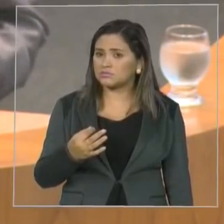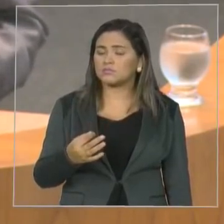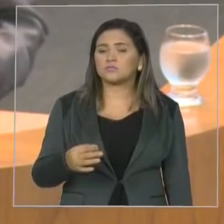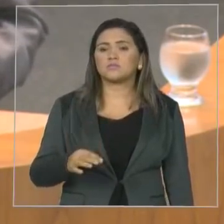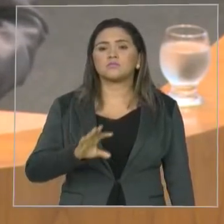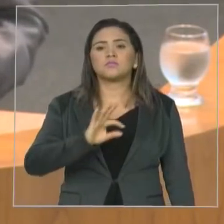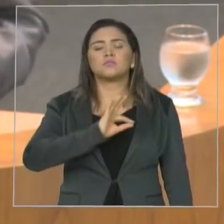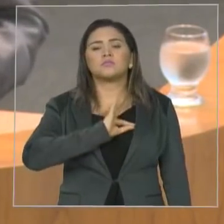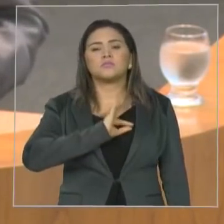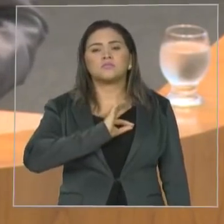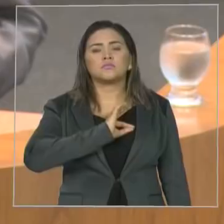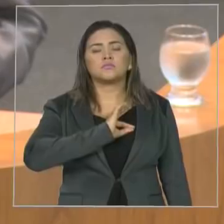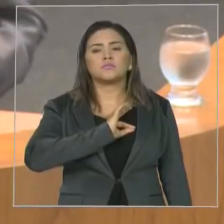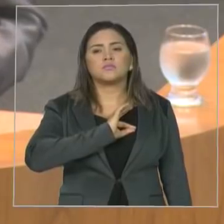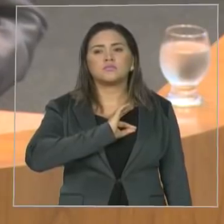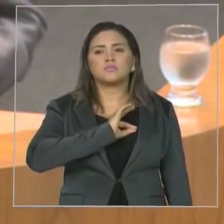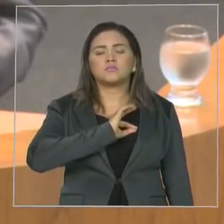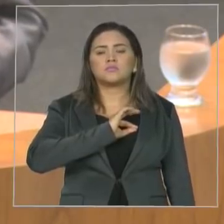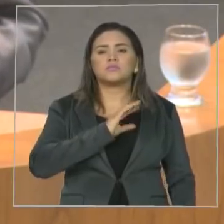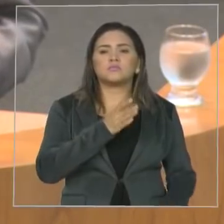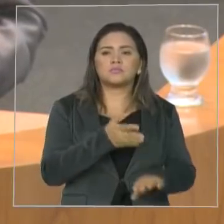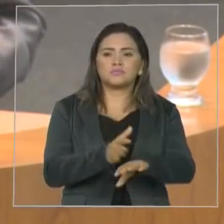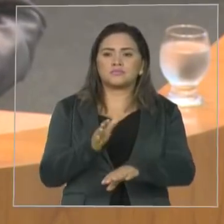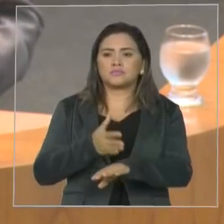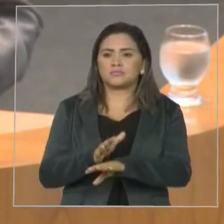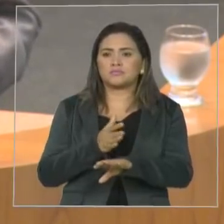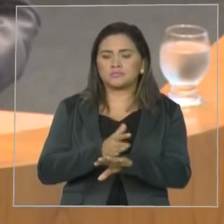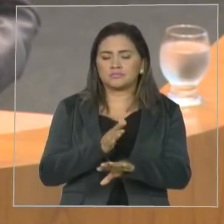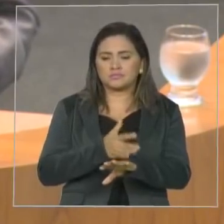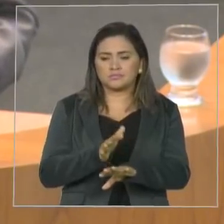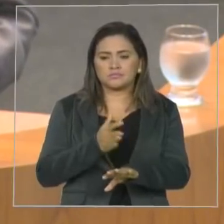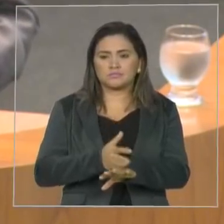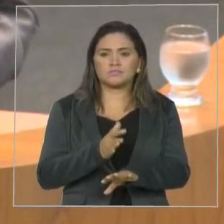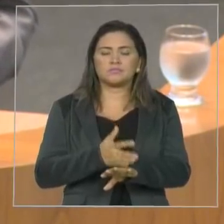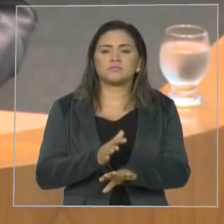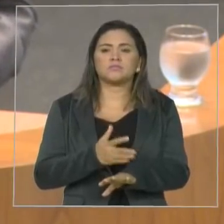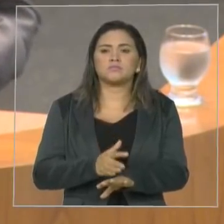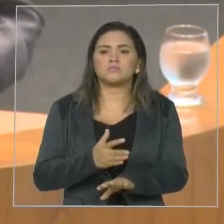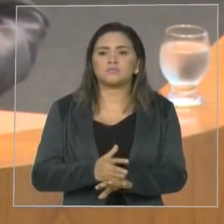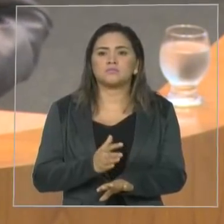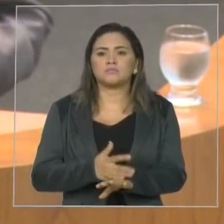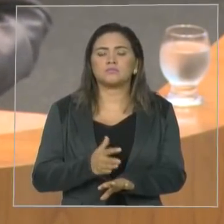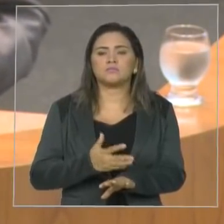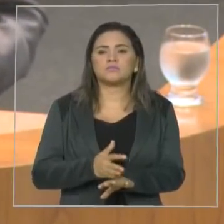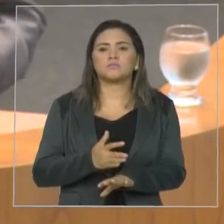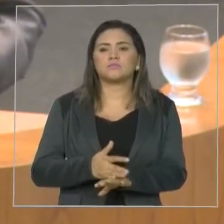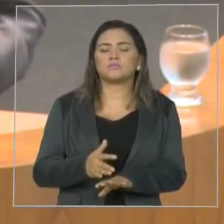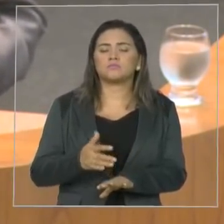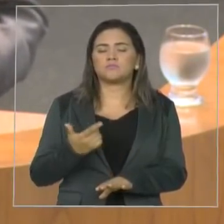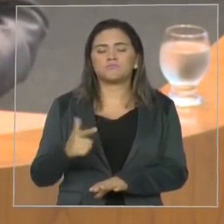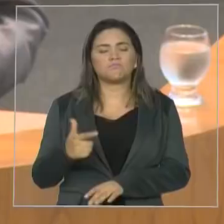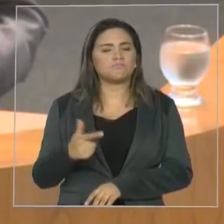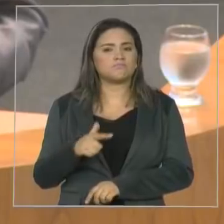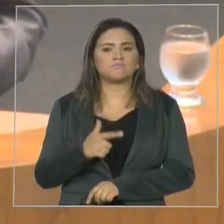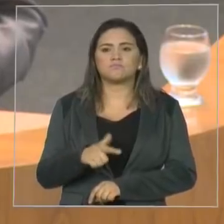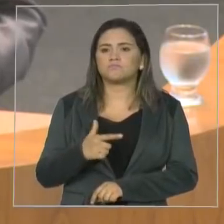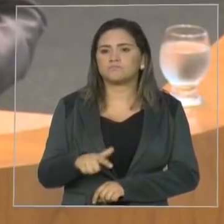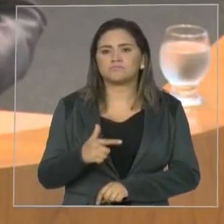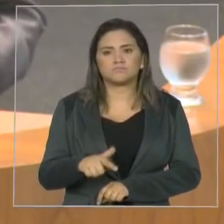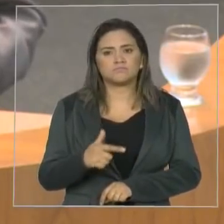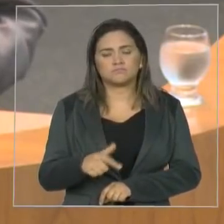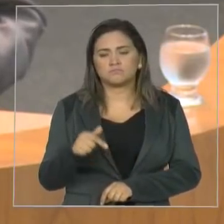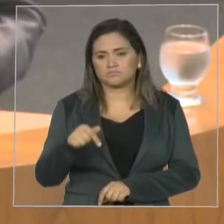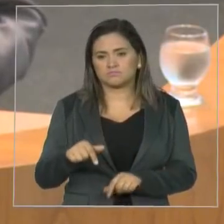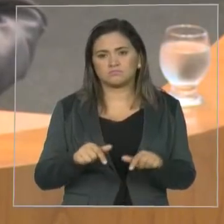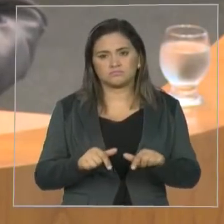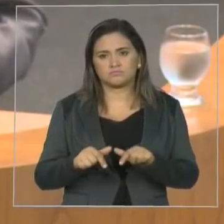que transferiu para a Justiça Militar o julgamento de militares que cometerem